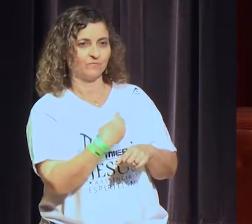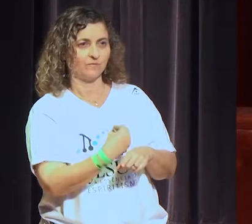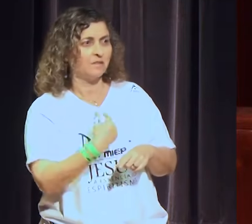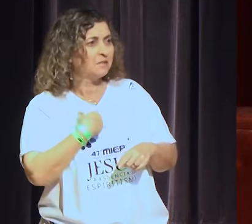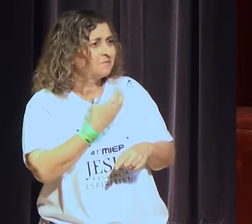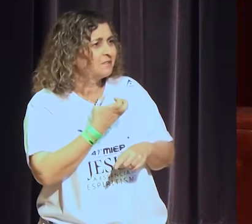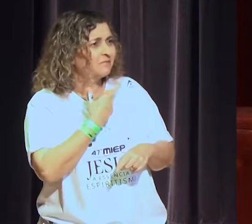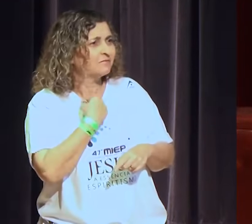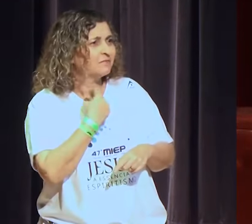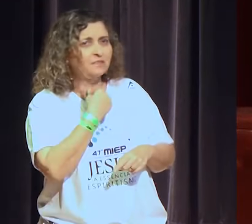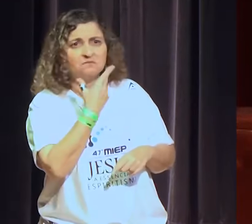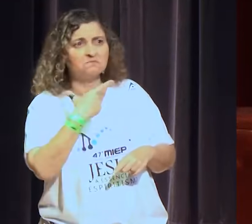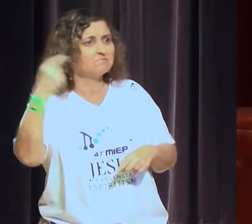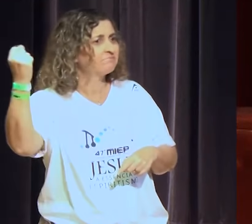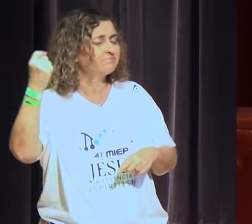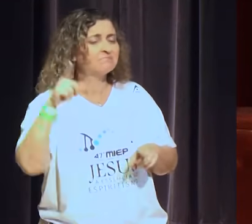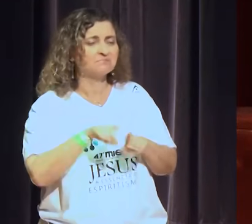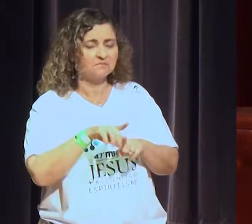O que, é que eu ia dizer para ela?